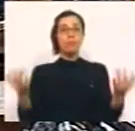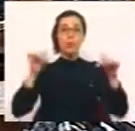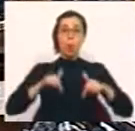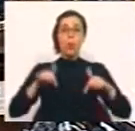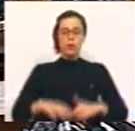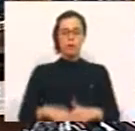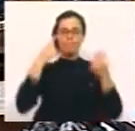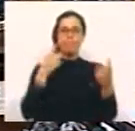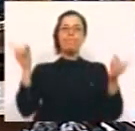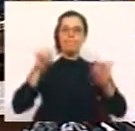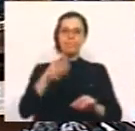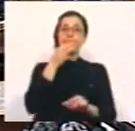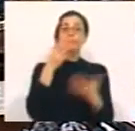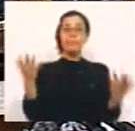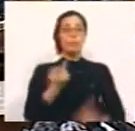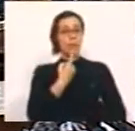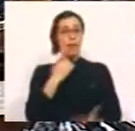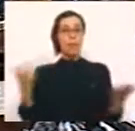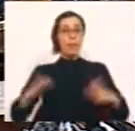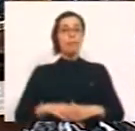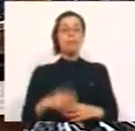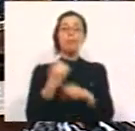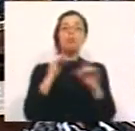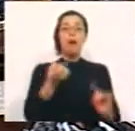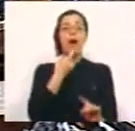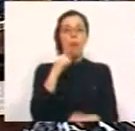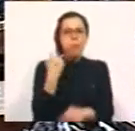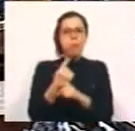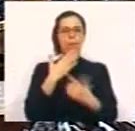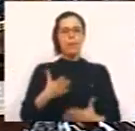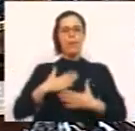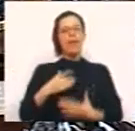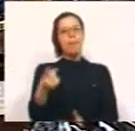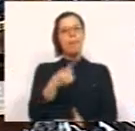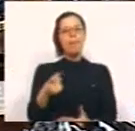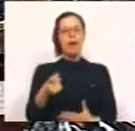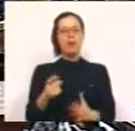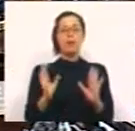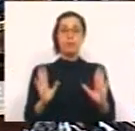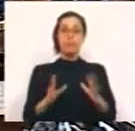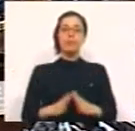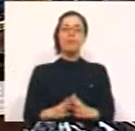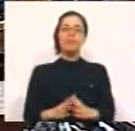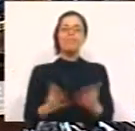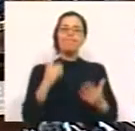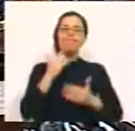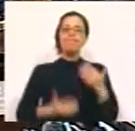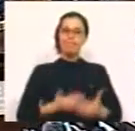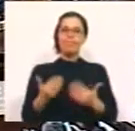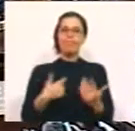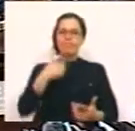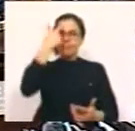Mas hoje voltamos a falar de Abril porque Abril também nos trouxe a paz. E por isso mesmo continuamos